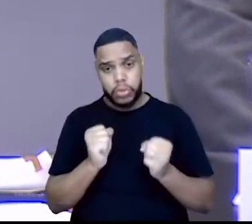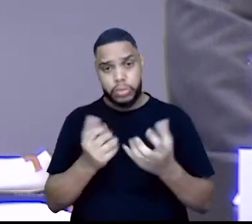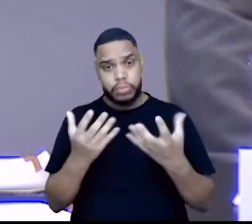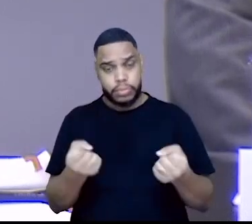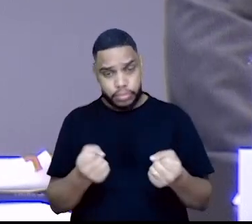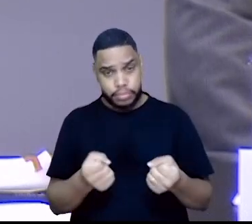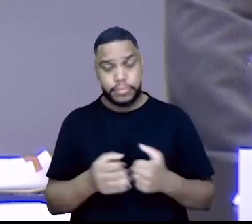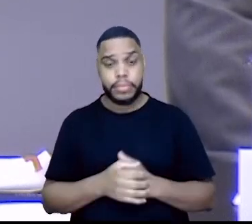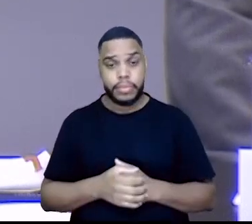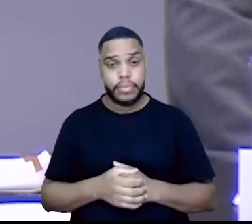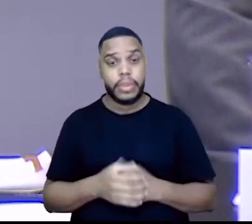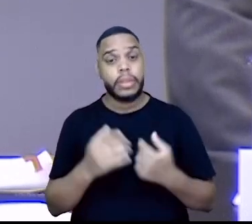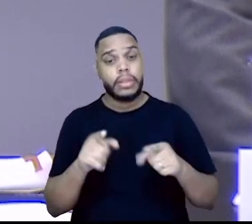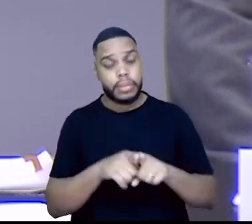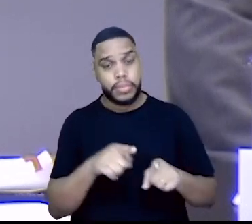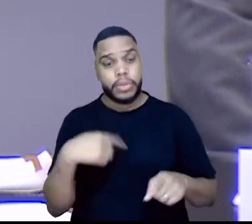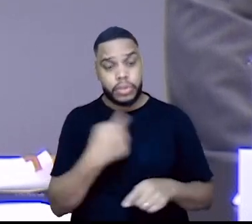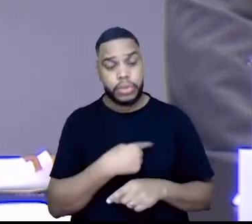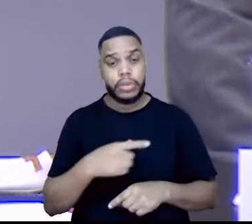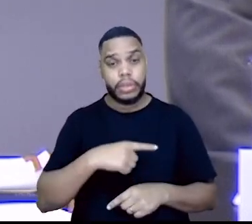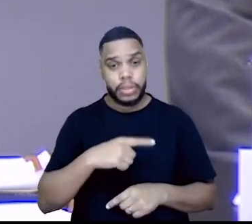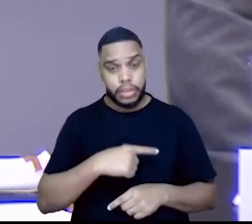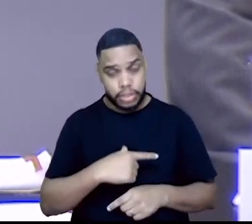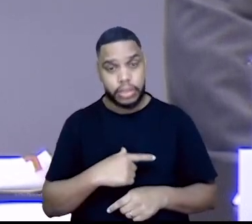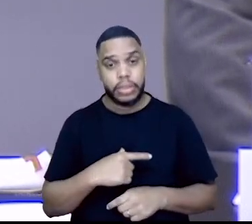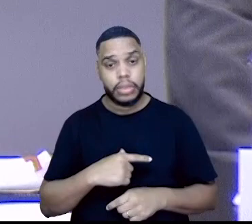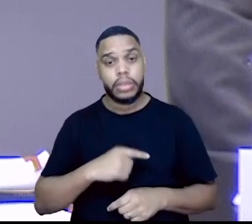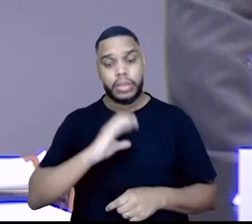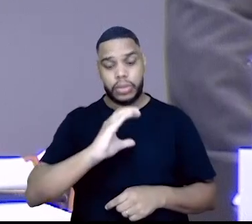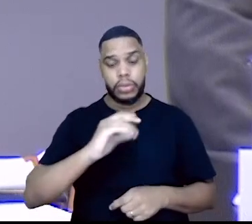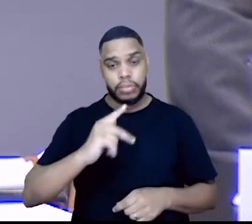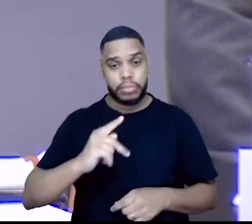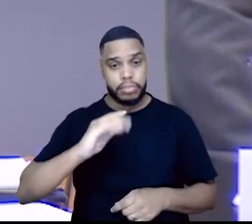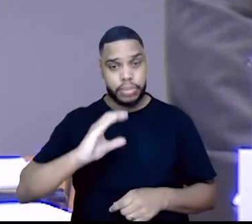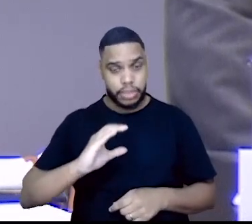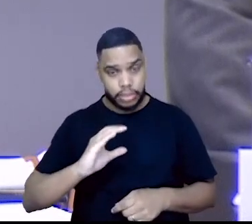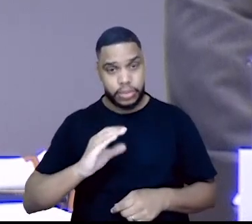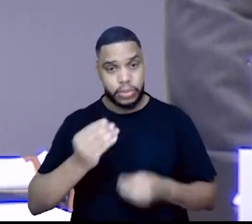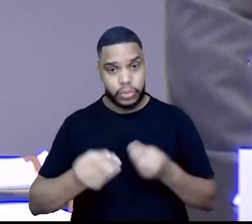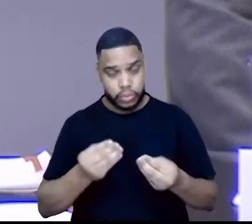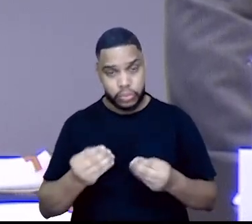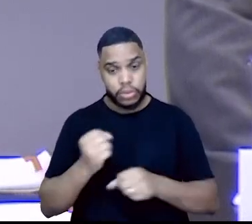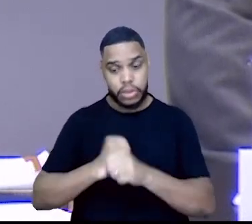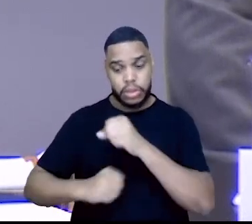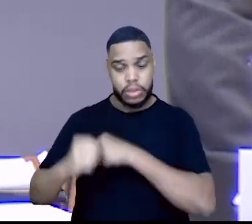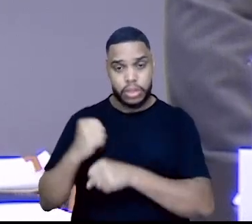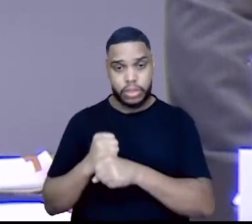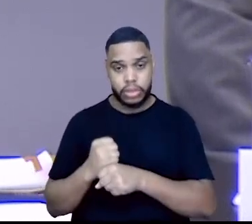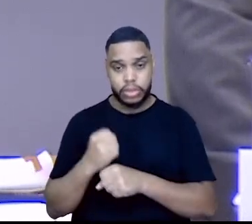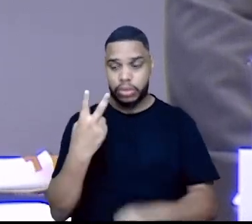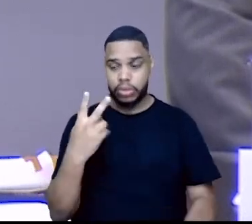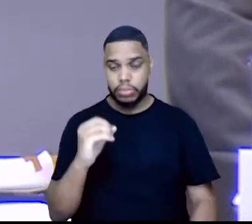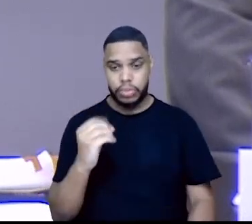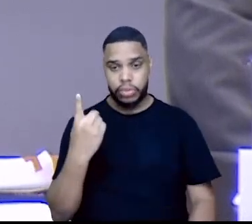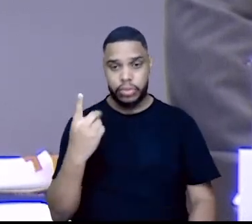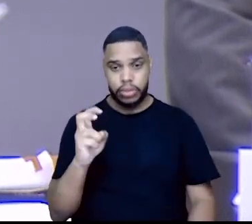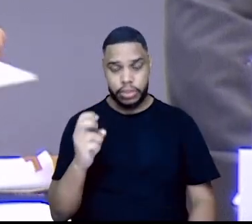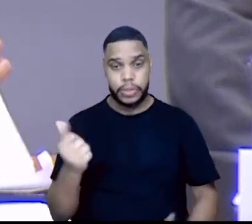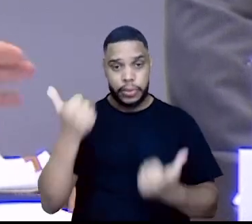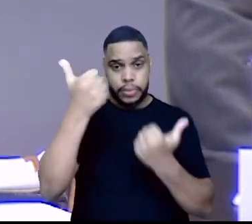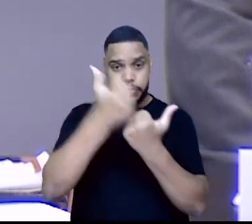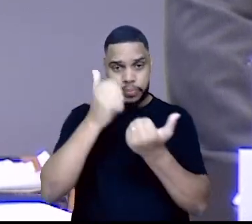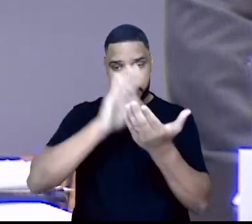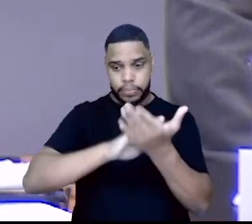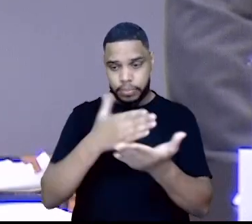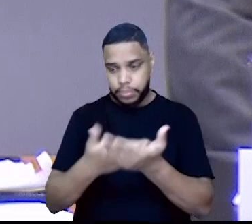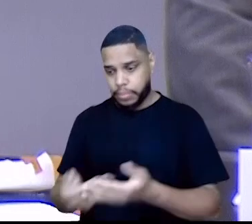dominante, e nós chegamos ao Código de Processo Civil de 2015, que